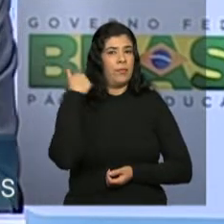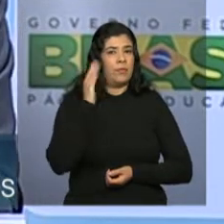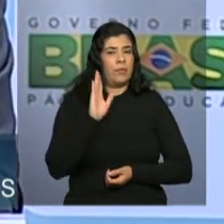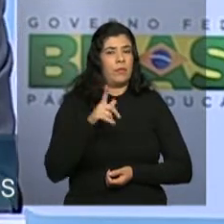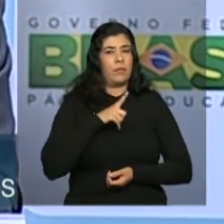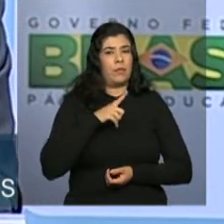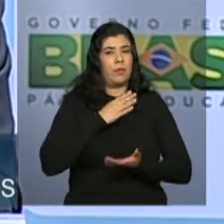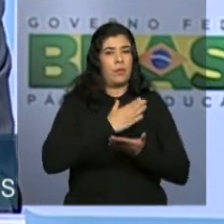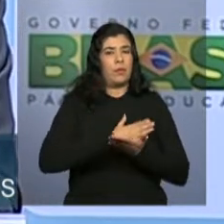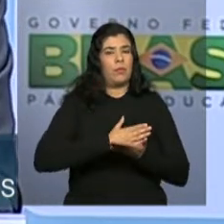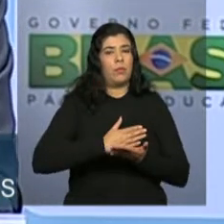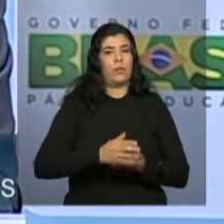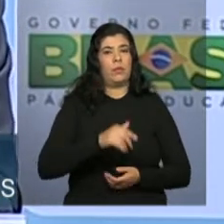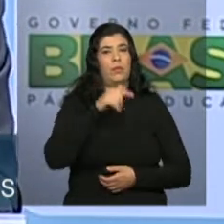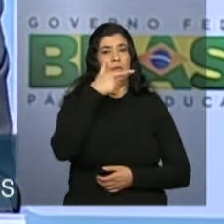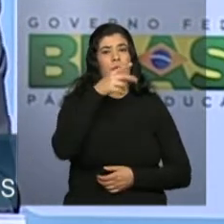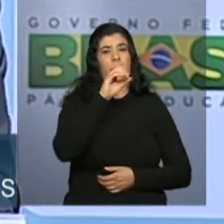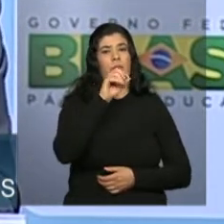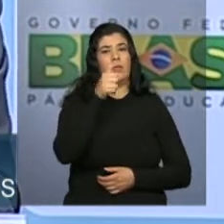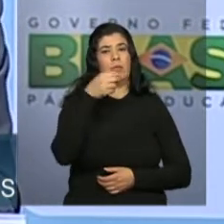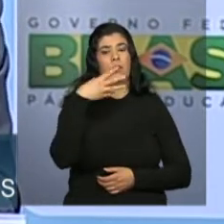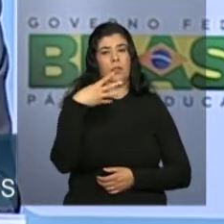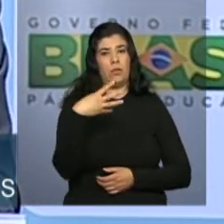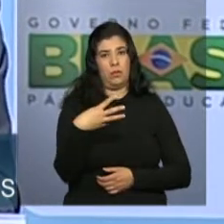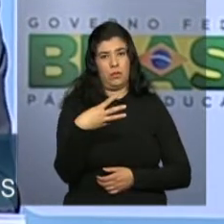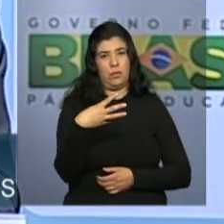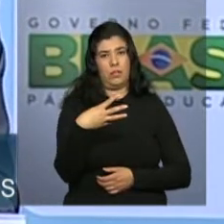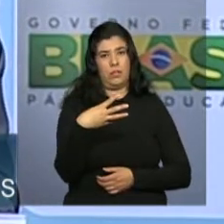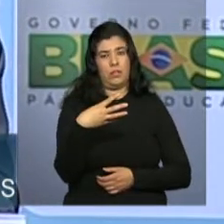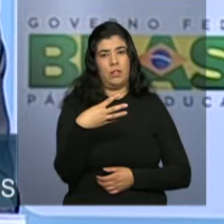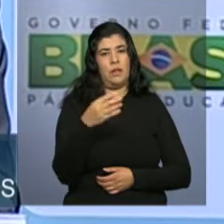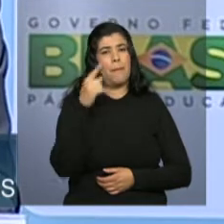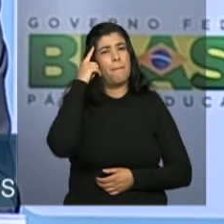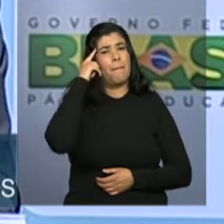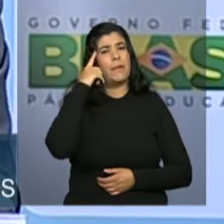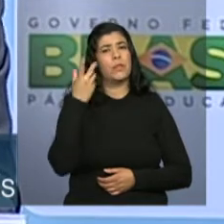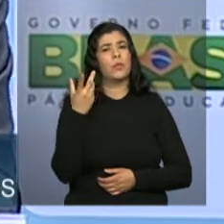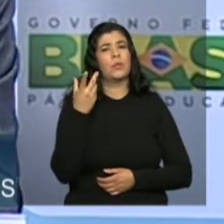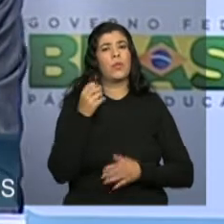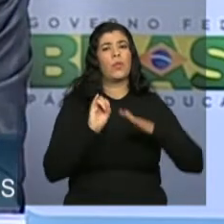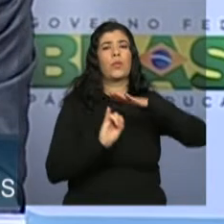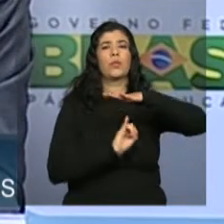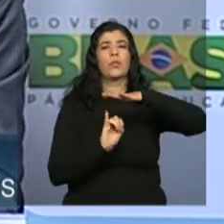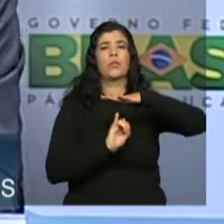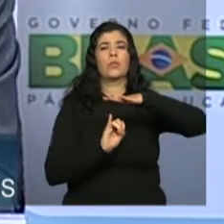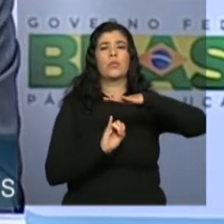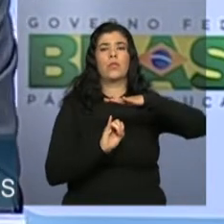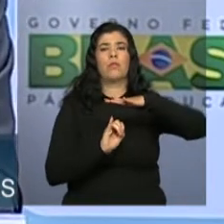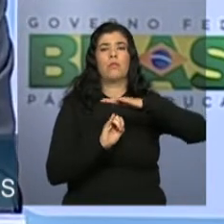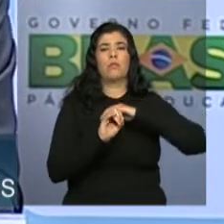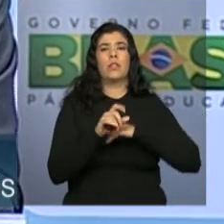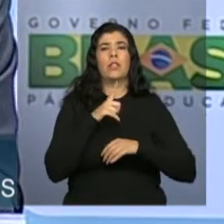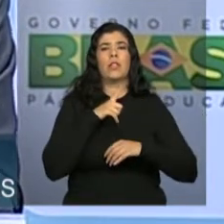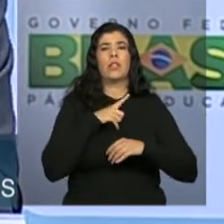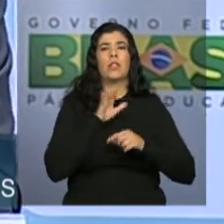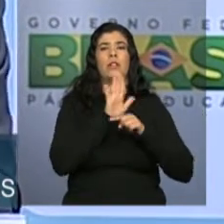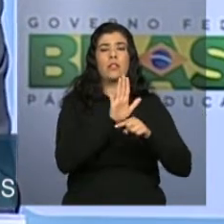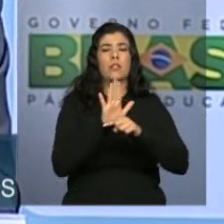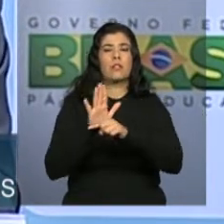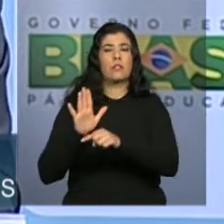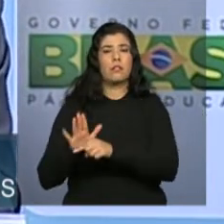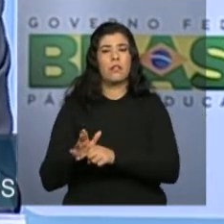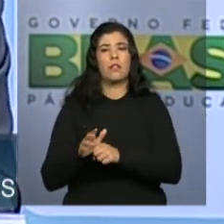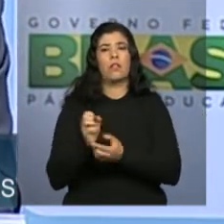desde 2014 - desenvolvendo é quase instituições que são representativas da cadeia produtiva da assistência farmacêutica